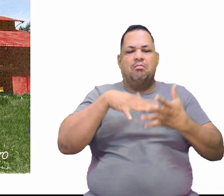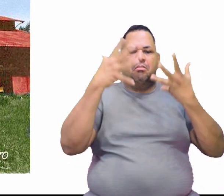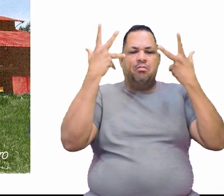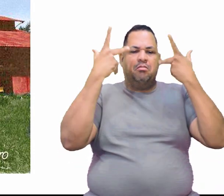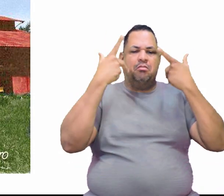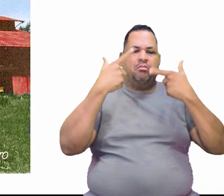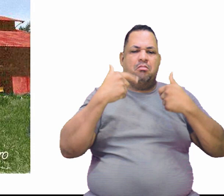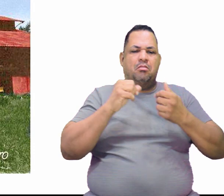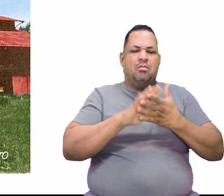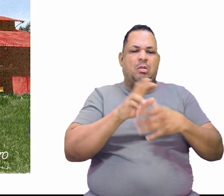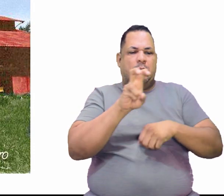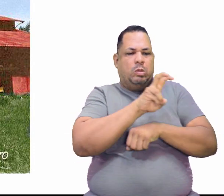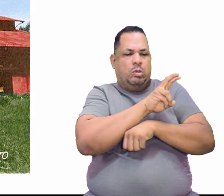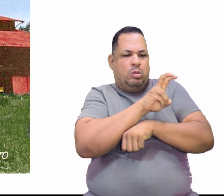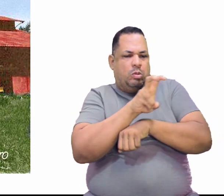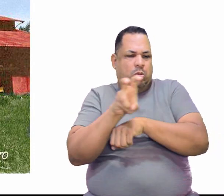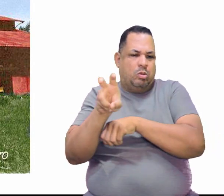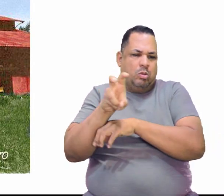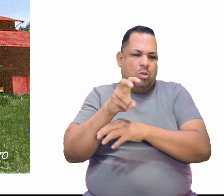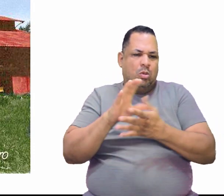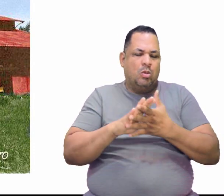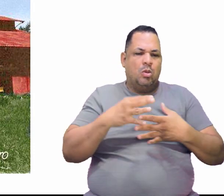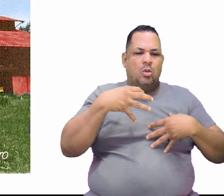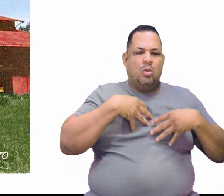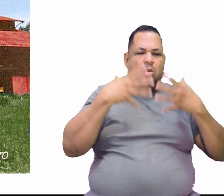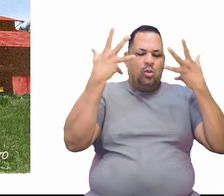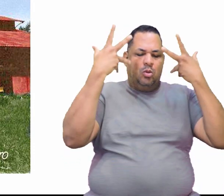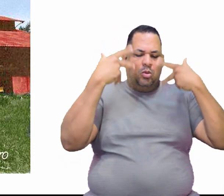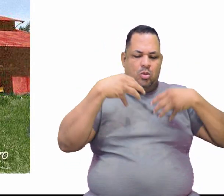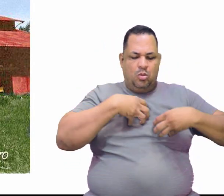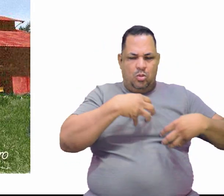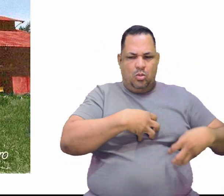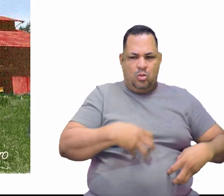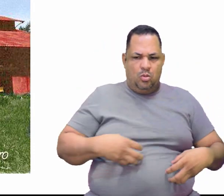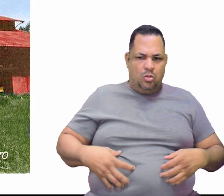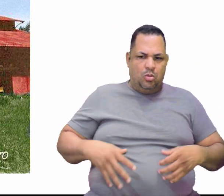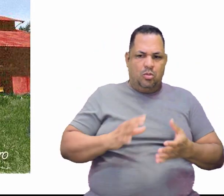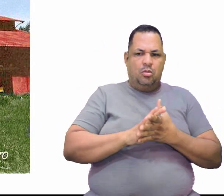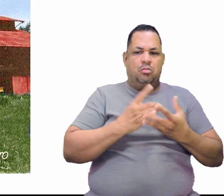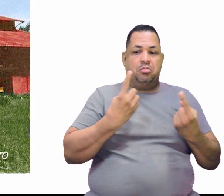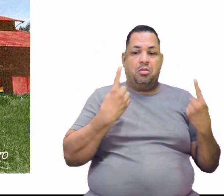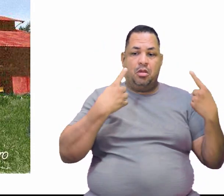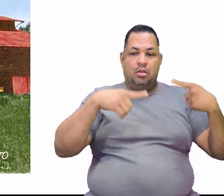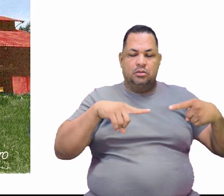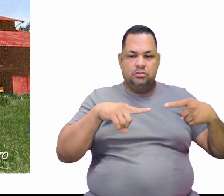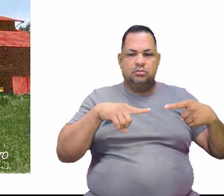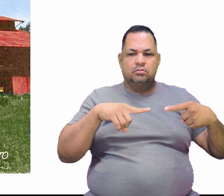animais peçonhentos, cobra, onça, vai haver uma reação.